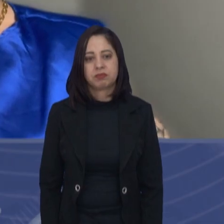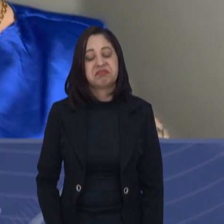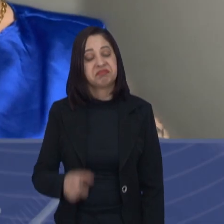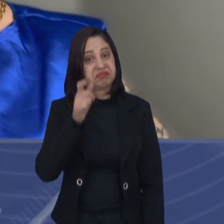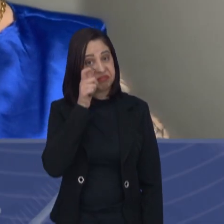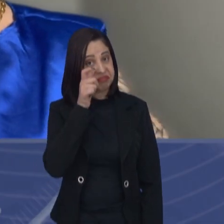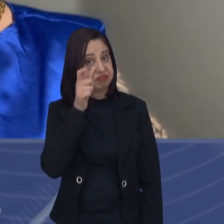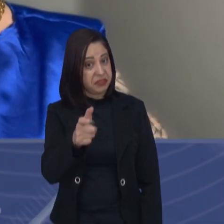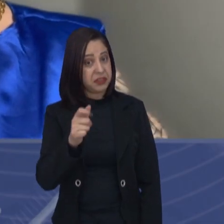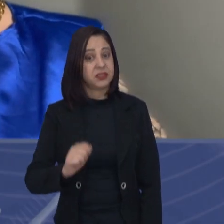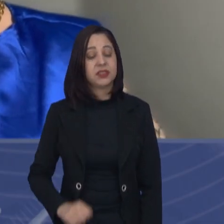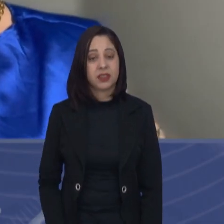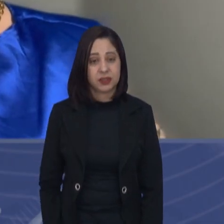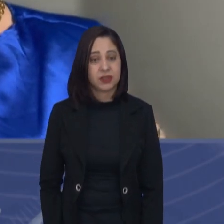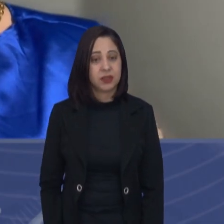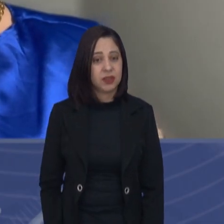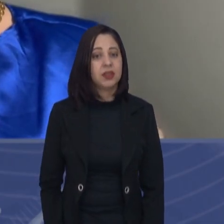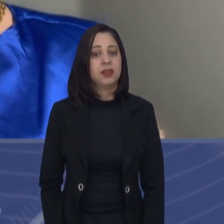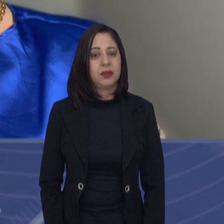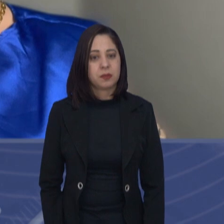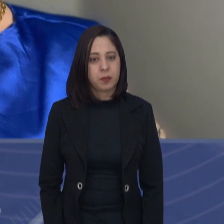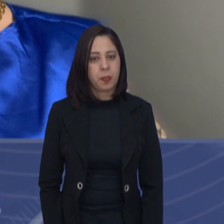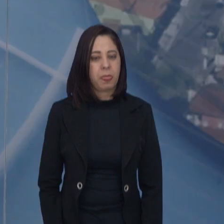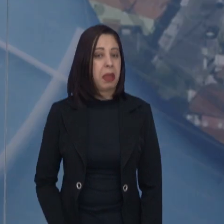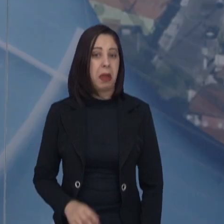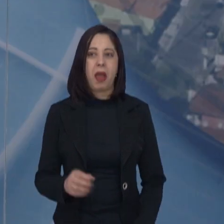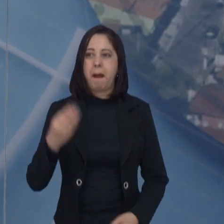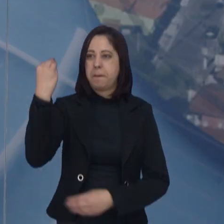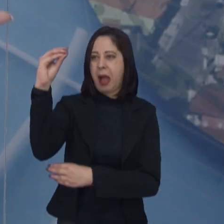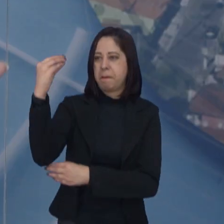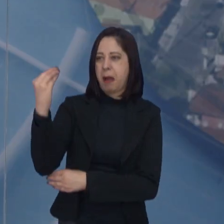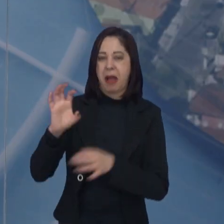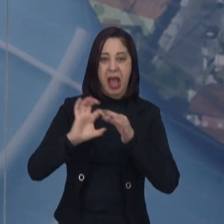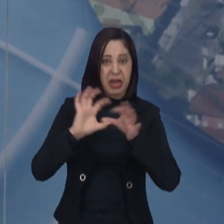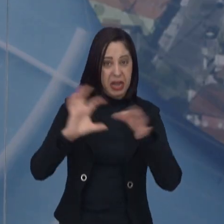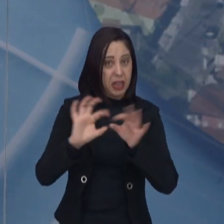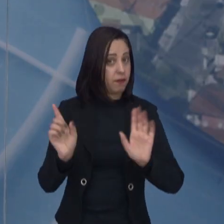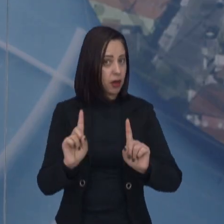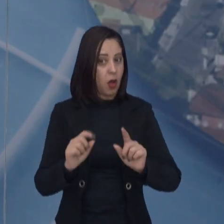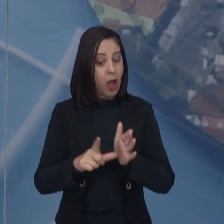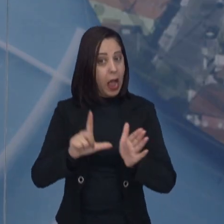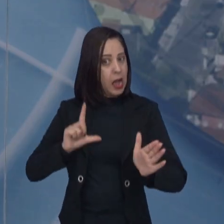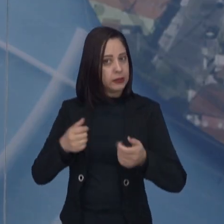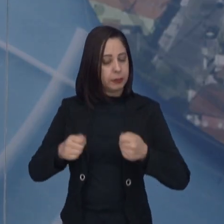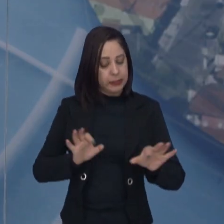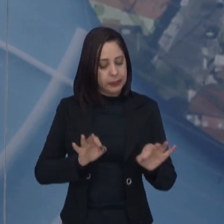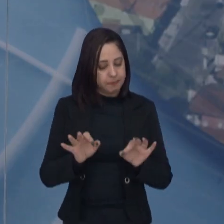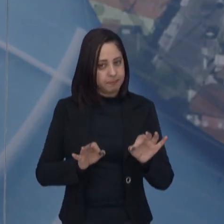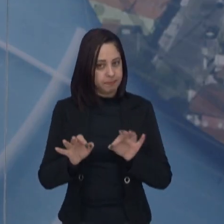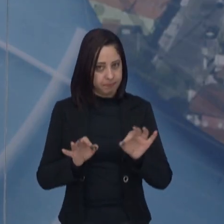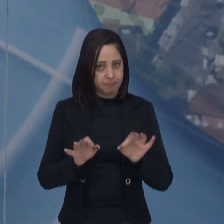Interessante, né? Muitas coisas, né, gente, não é só sair postando, tem que ser muito bem planejado, tem que ter essa questão